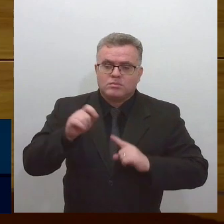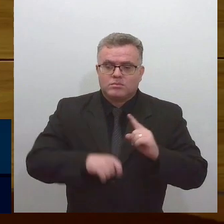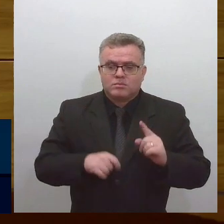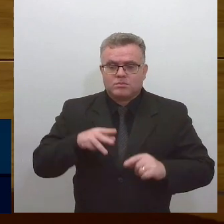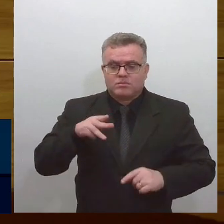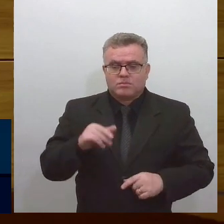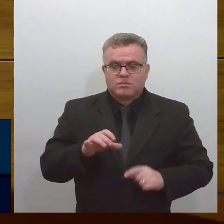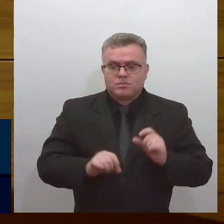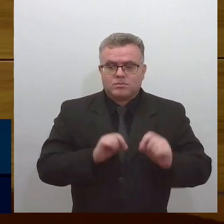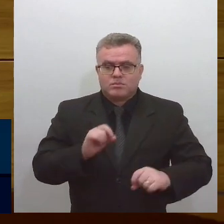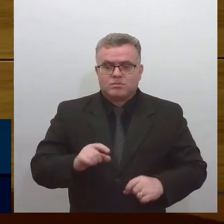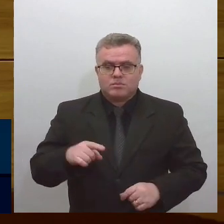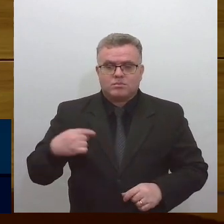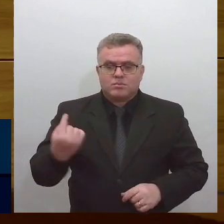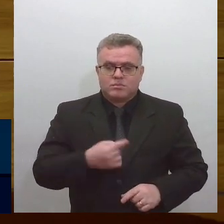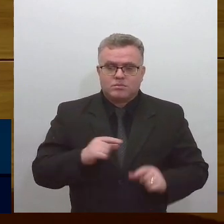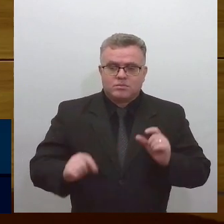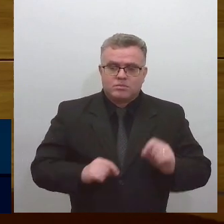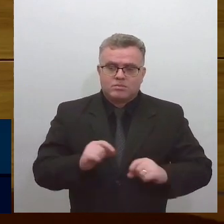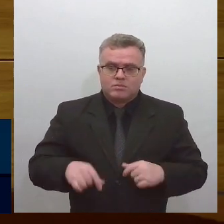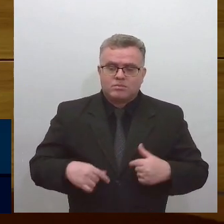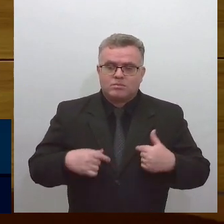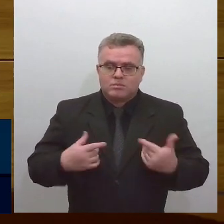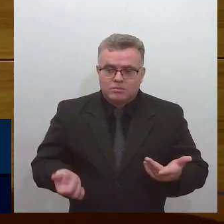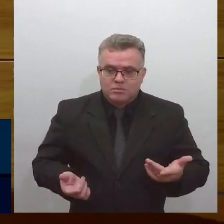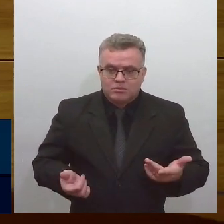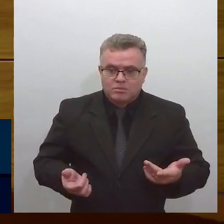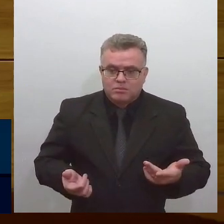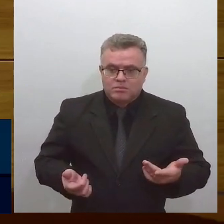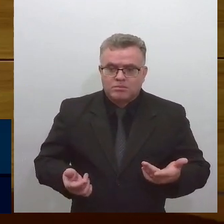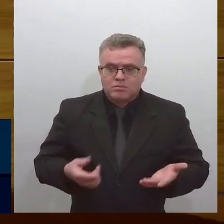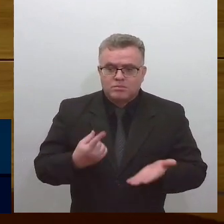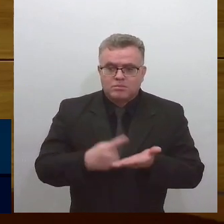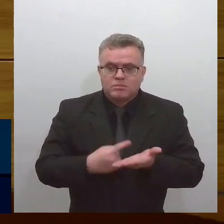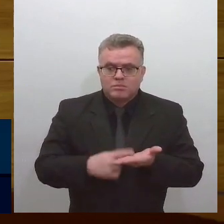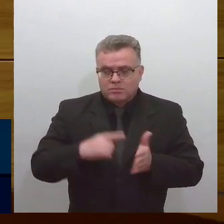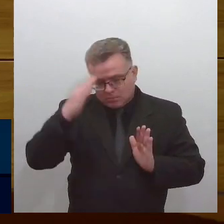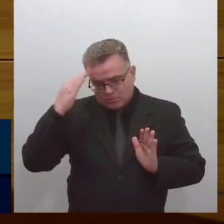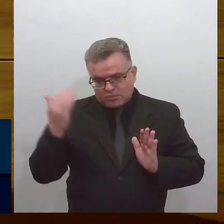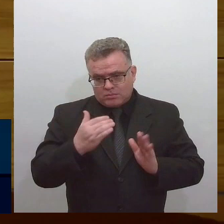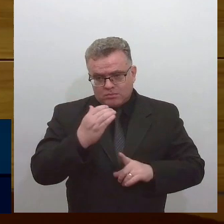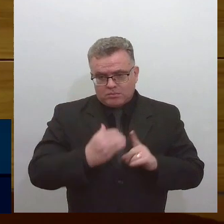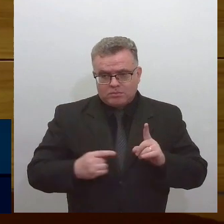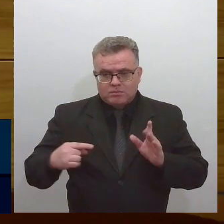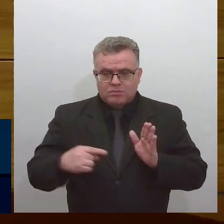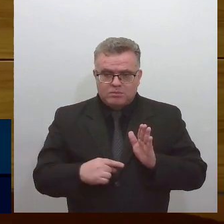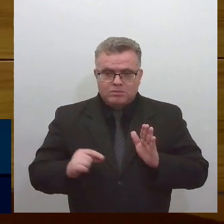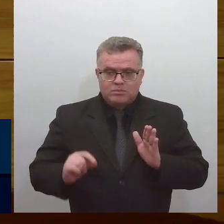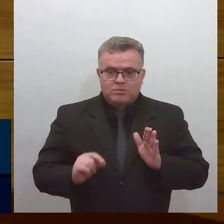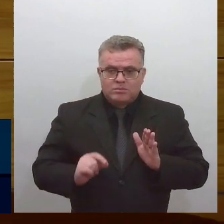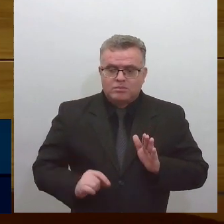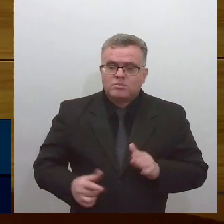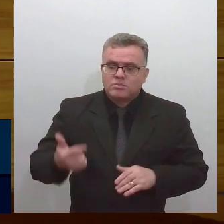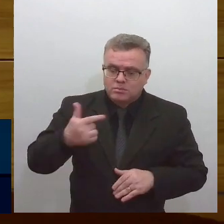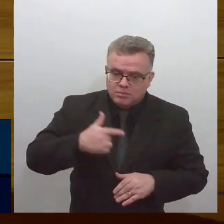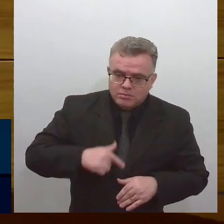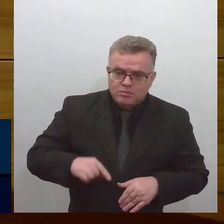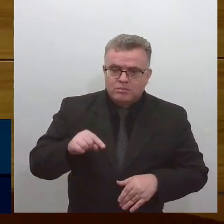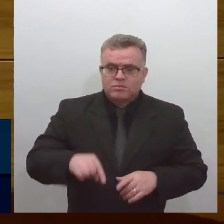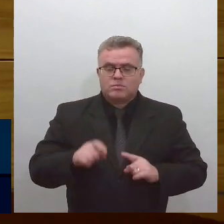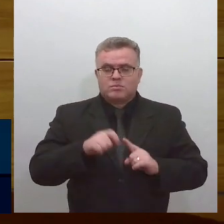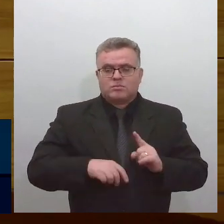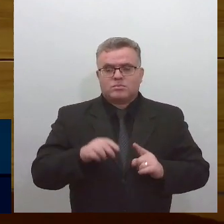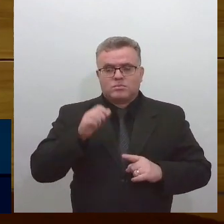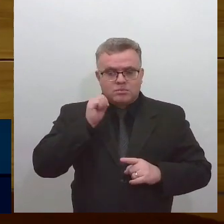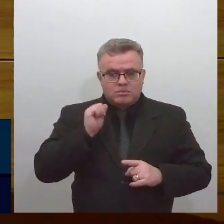obrigado a penalizar a contratada porque ela não cumpriu o cronograma Mas a nossa expectativa repito era fazer em abril e e